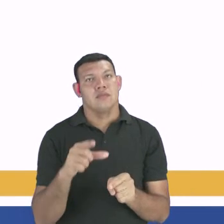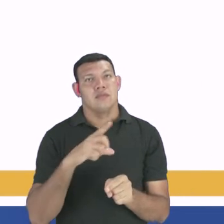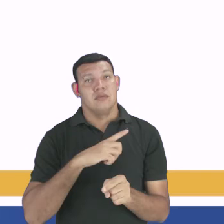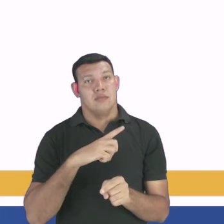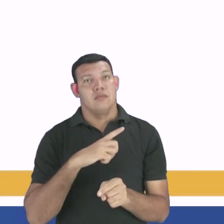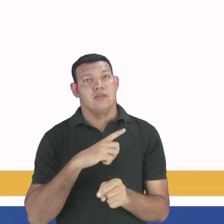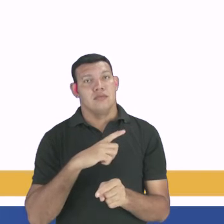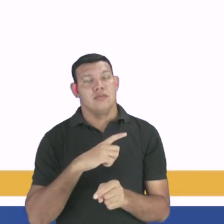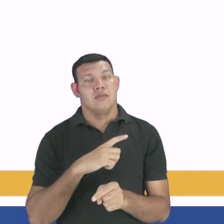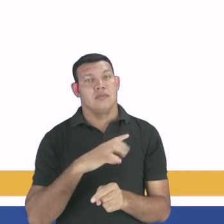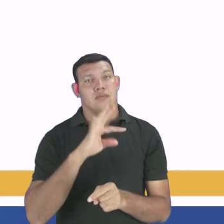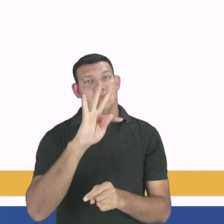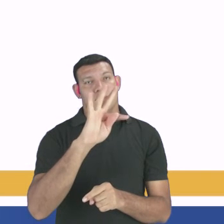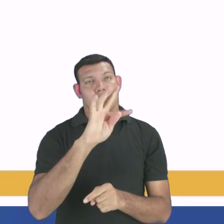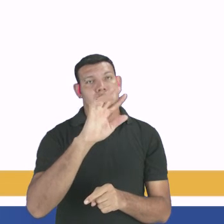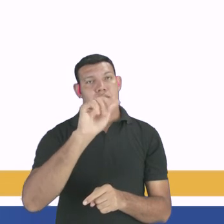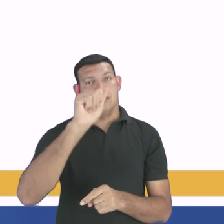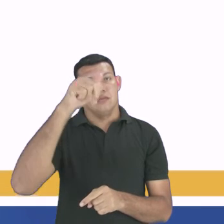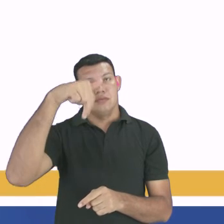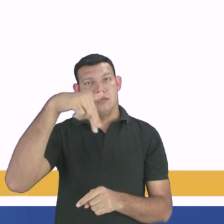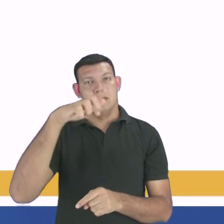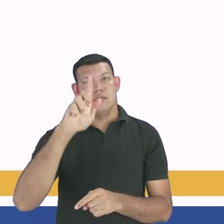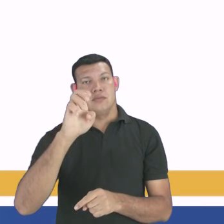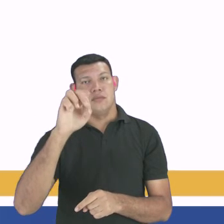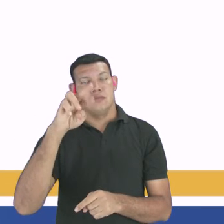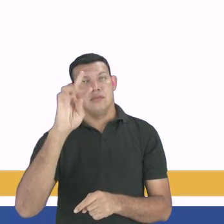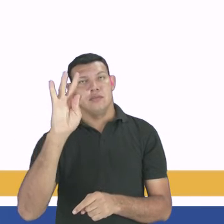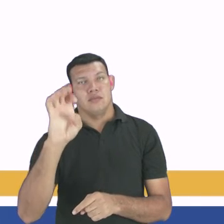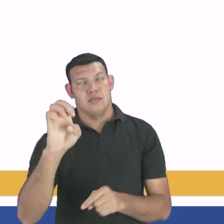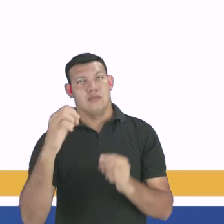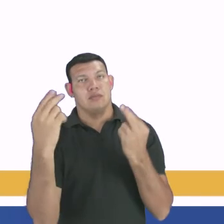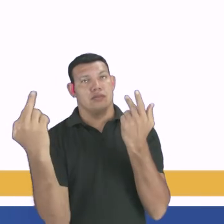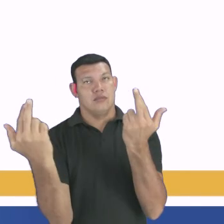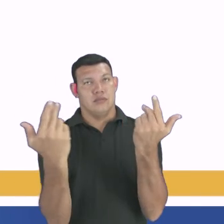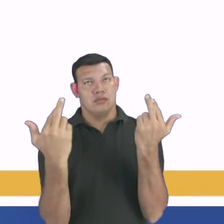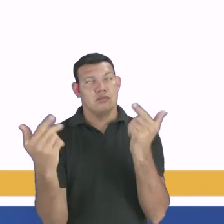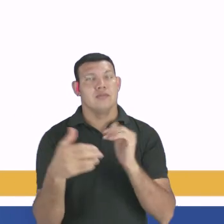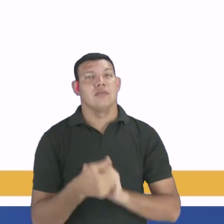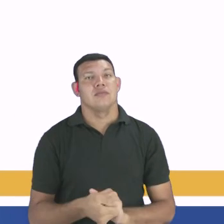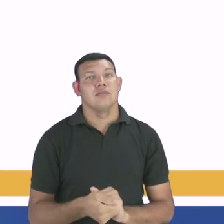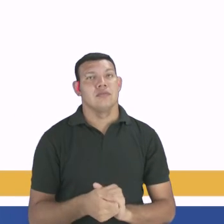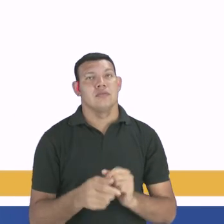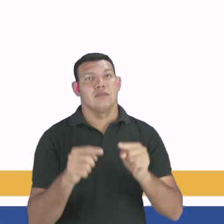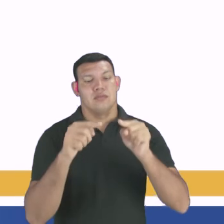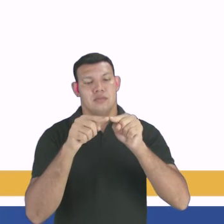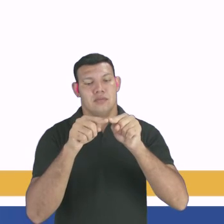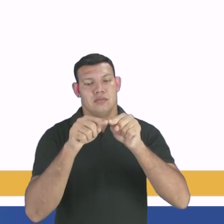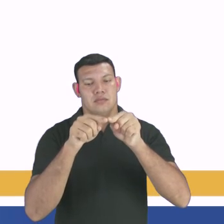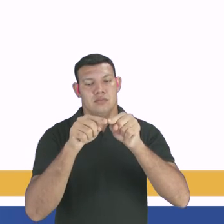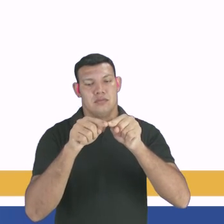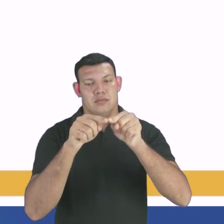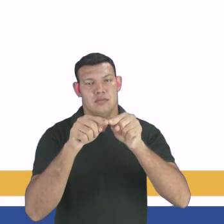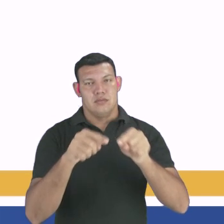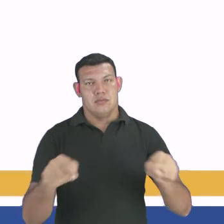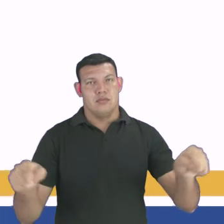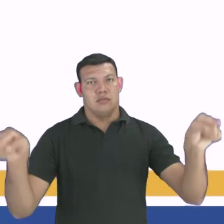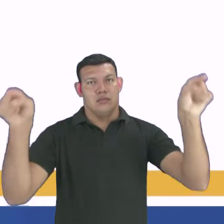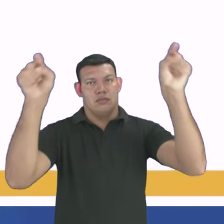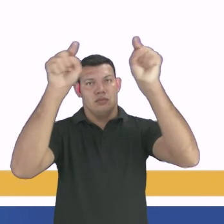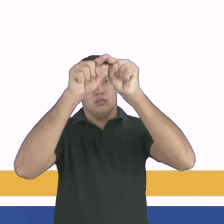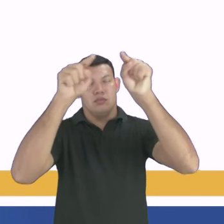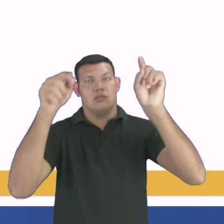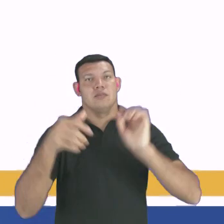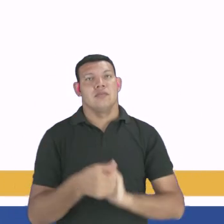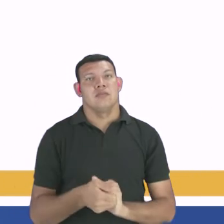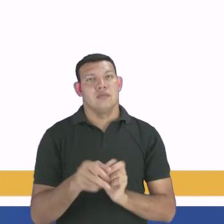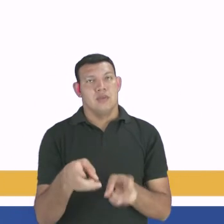então eles são cobres ou tem suas extremidades simétrica em relação ao centro do circulo trigonométrico estão